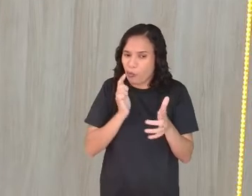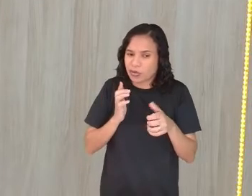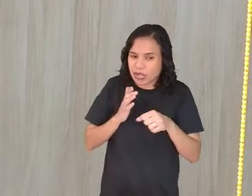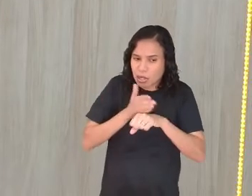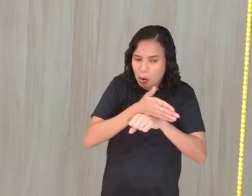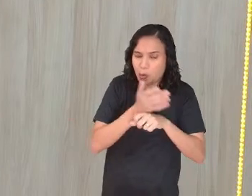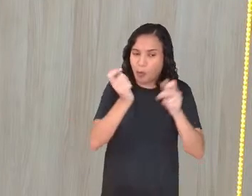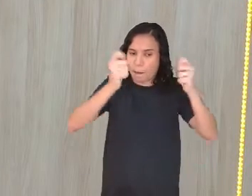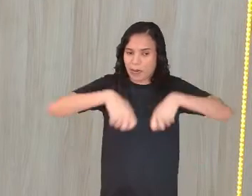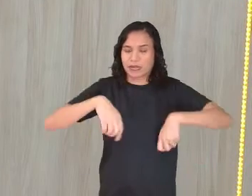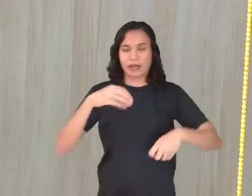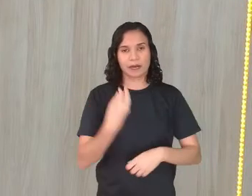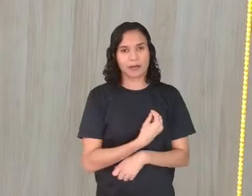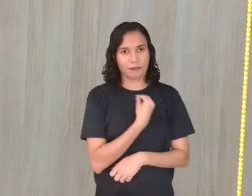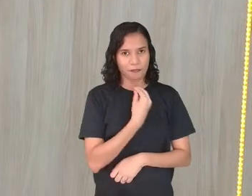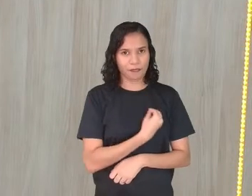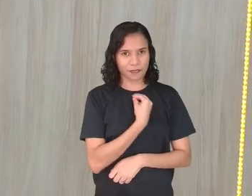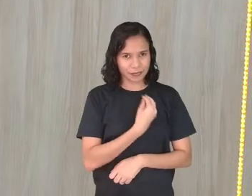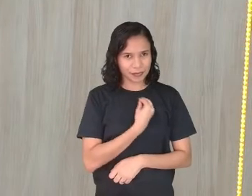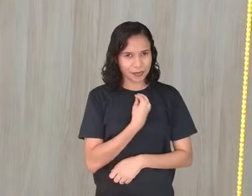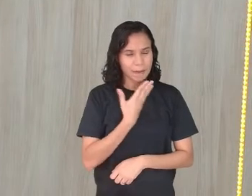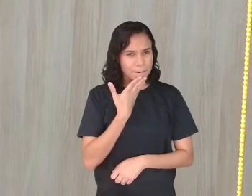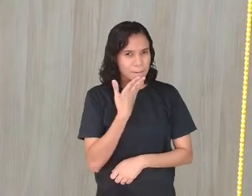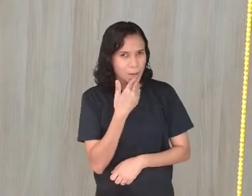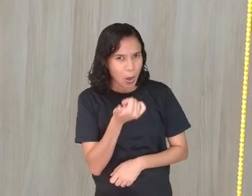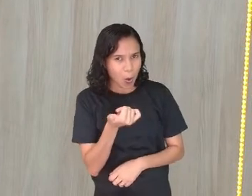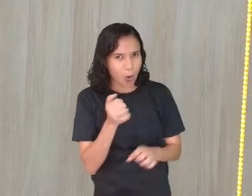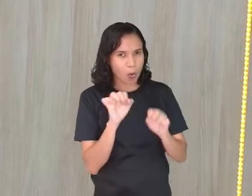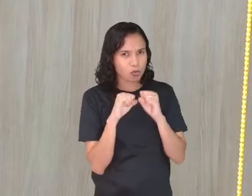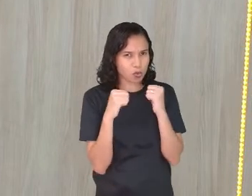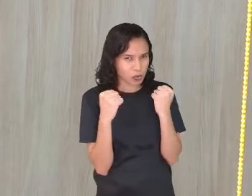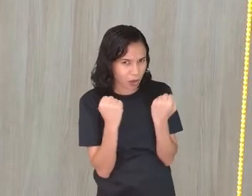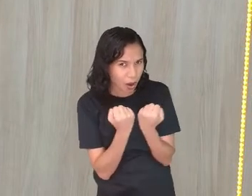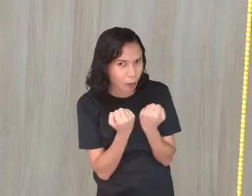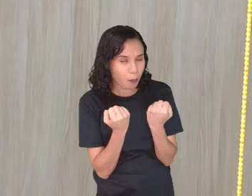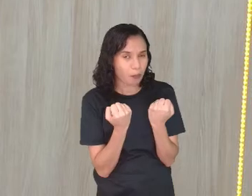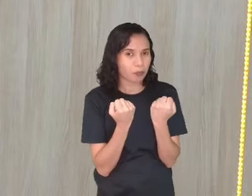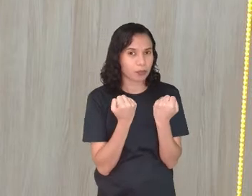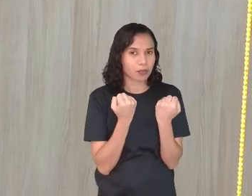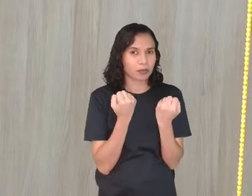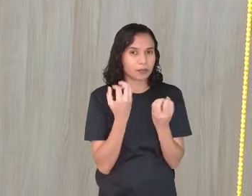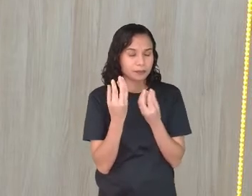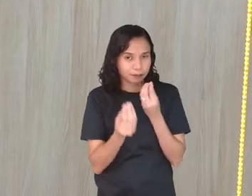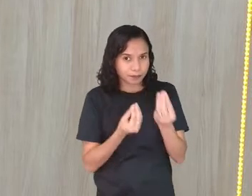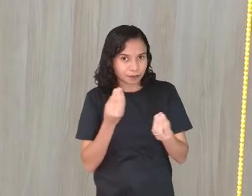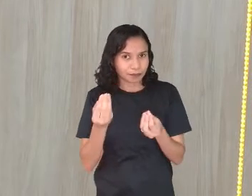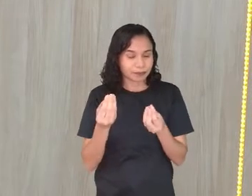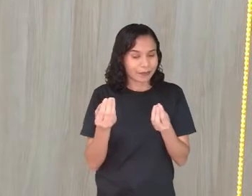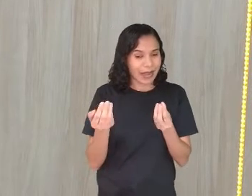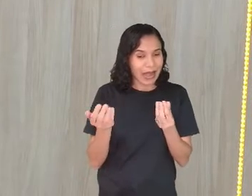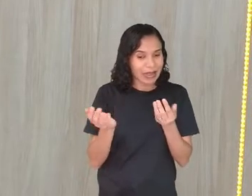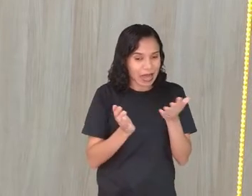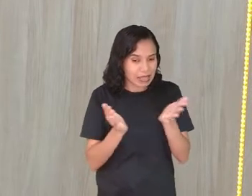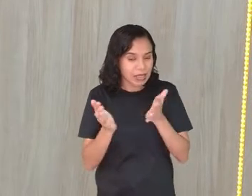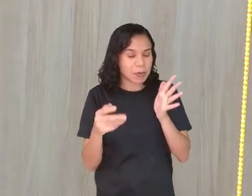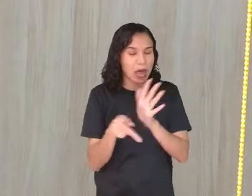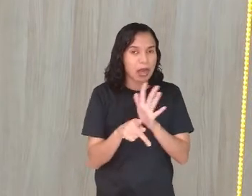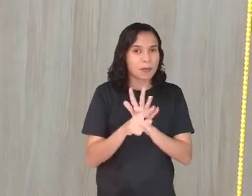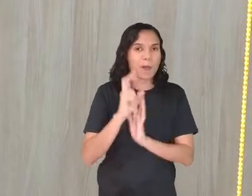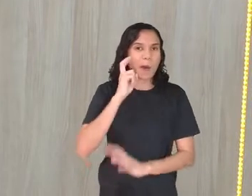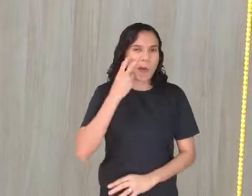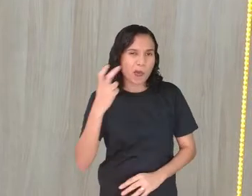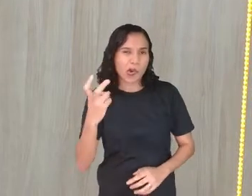né? Condições, melhor dizendo, de questões sociais, de questões de acessos a bens culturais,